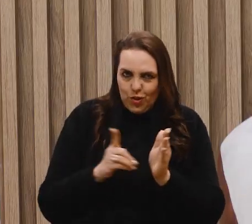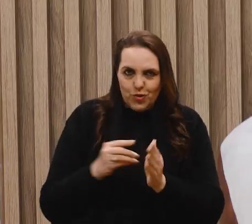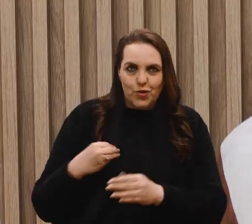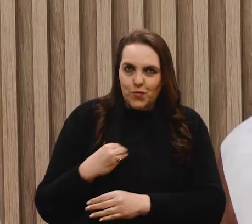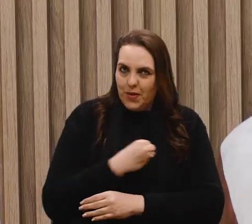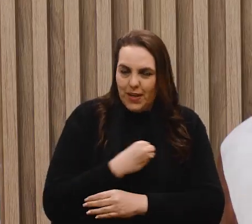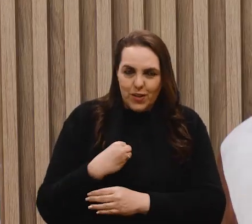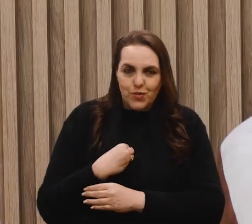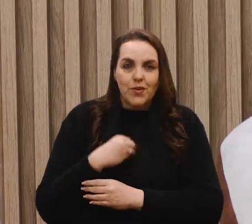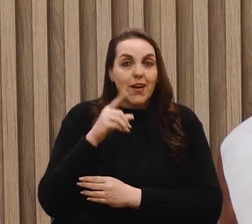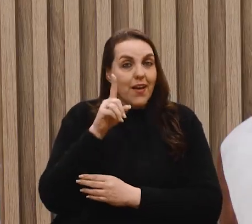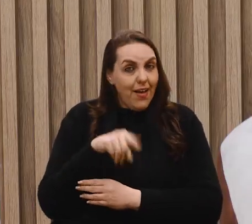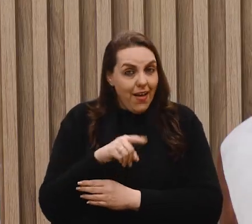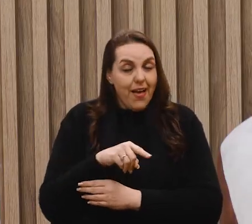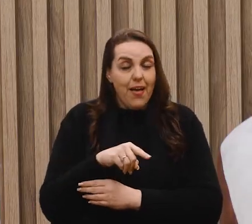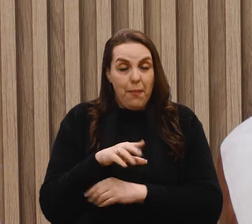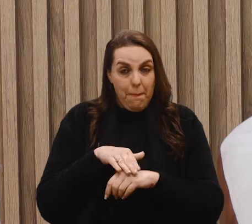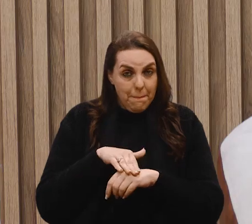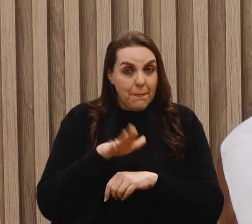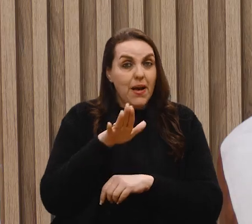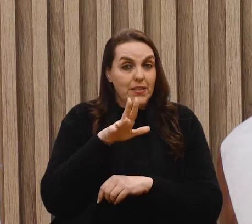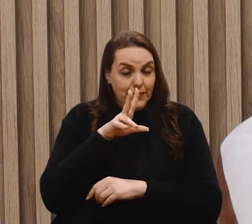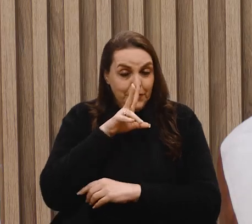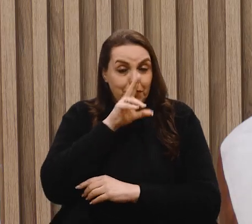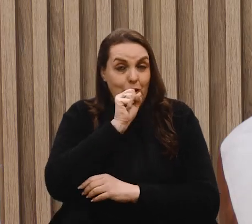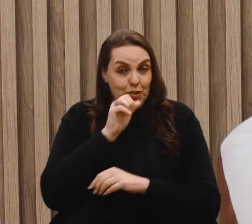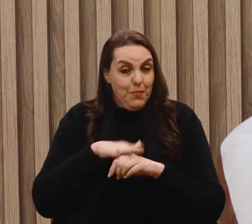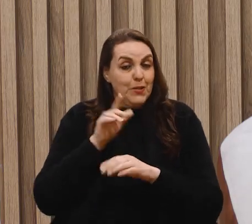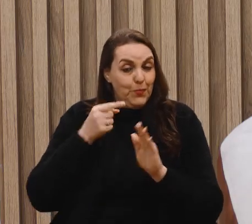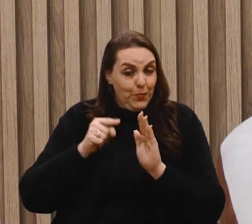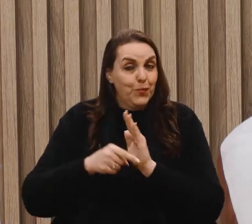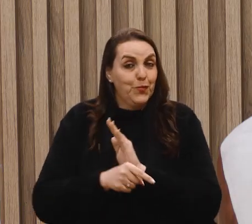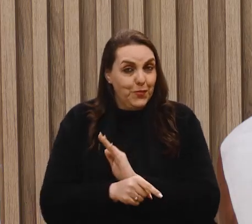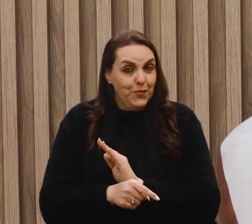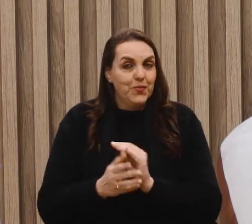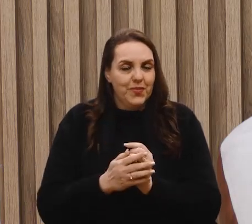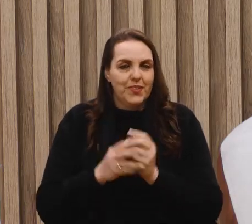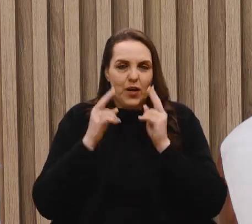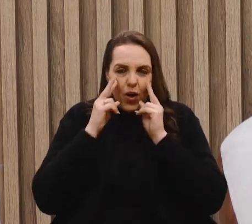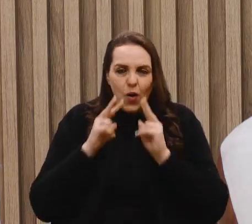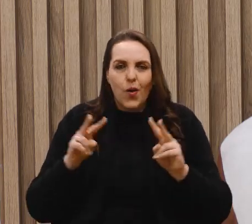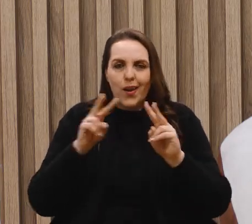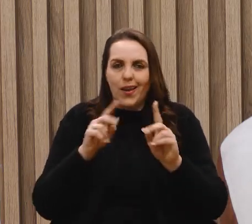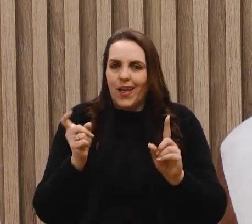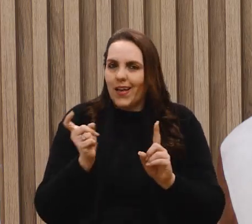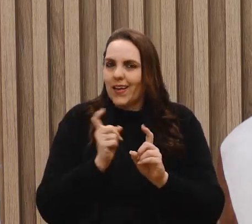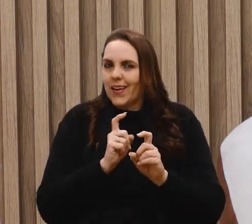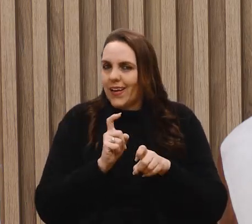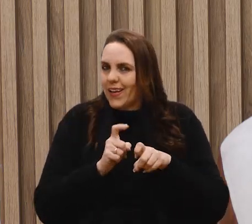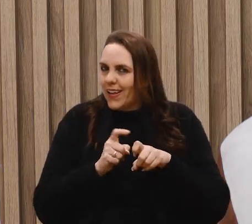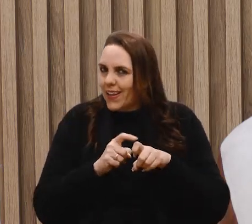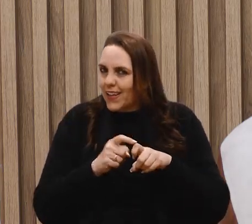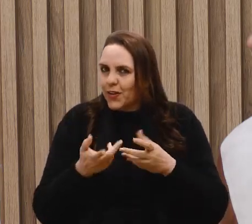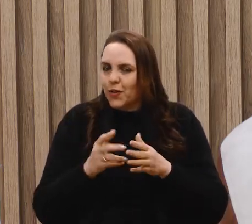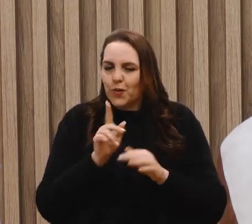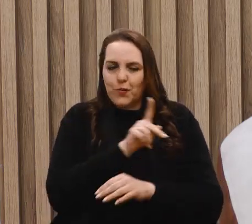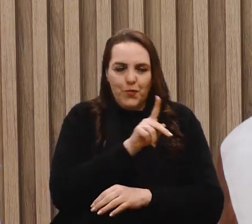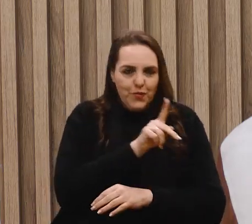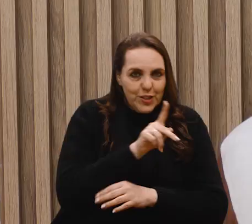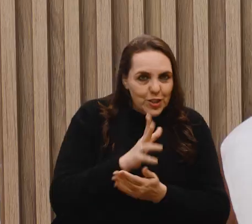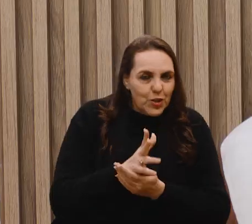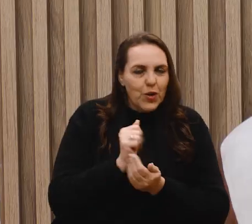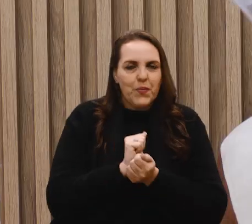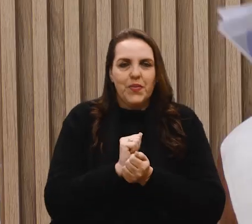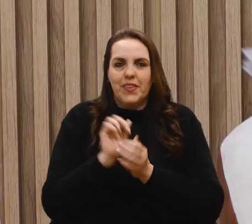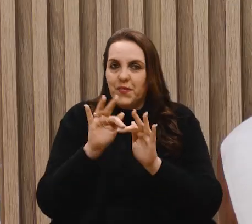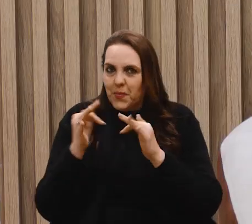é muito, muito, muito mais esse olhar clínico do professor, da família, e claro, que nem